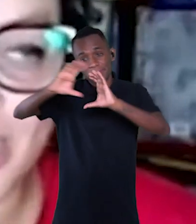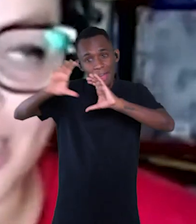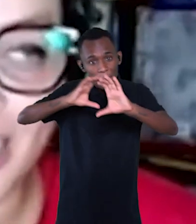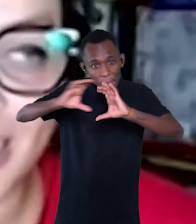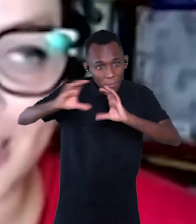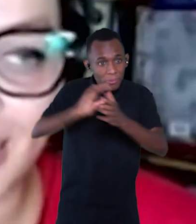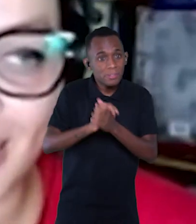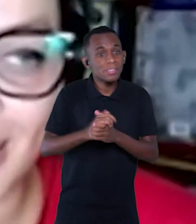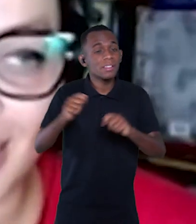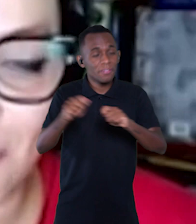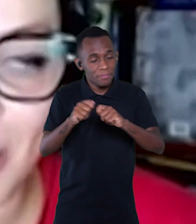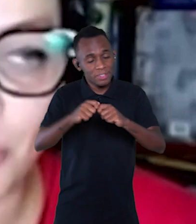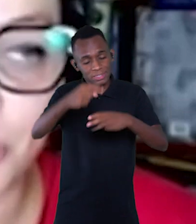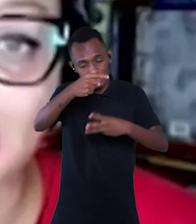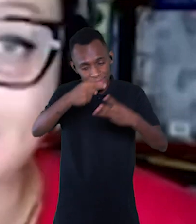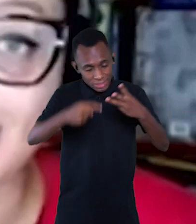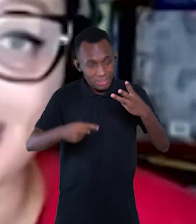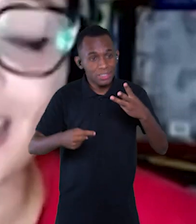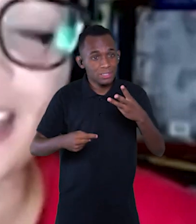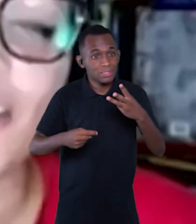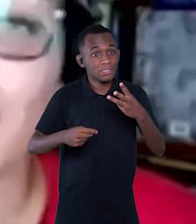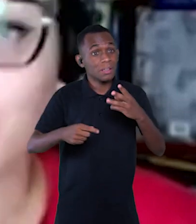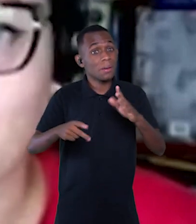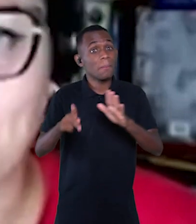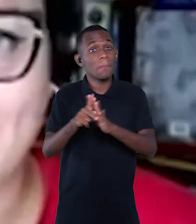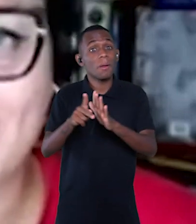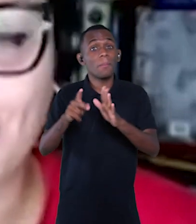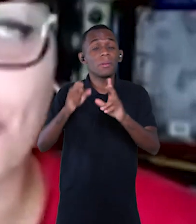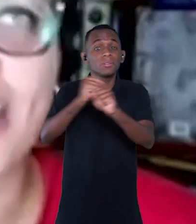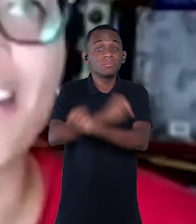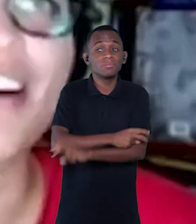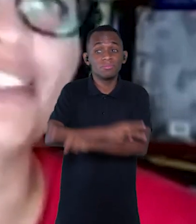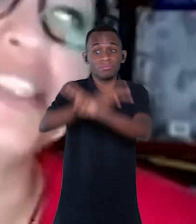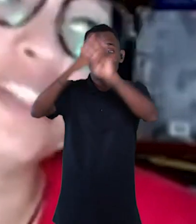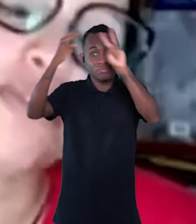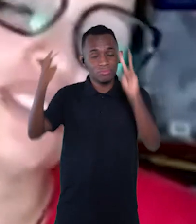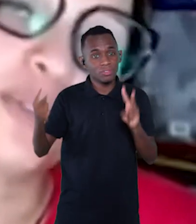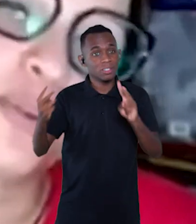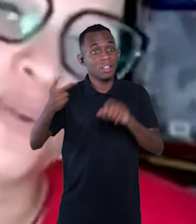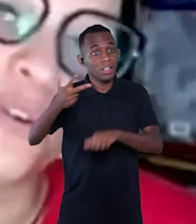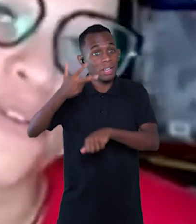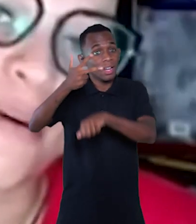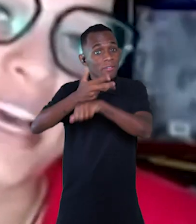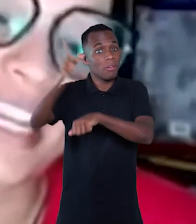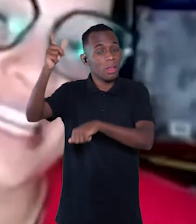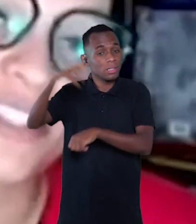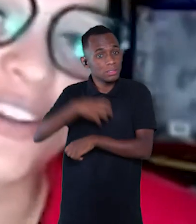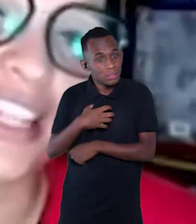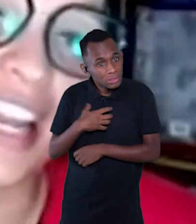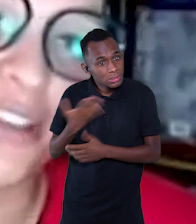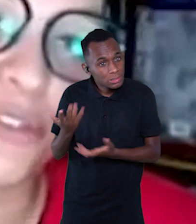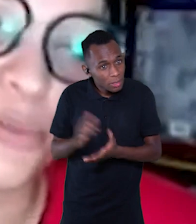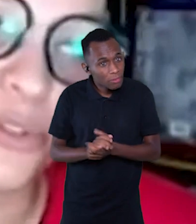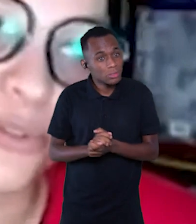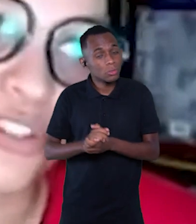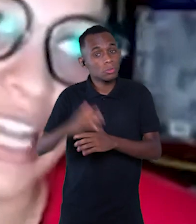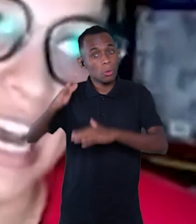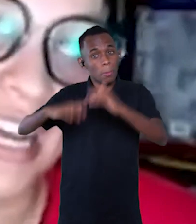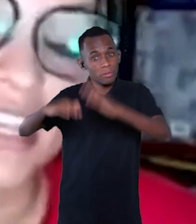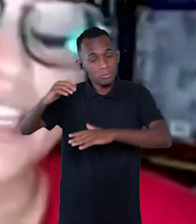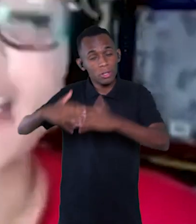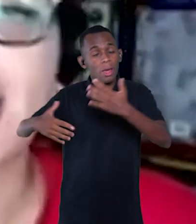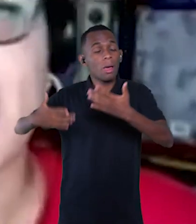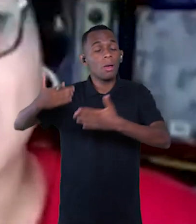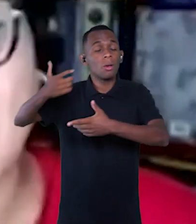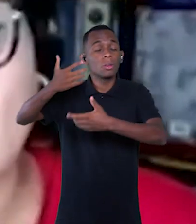fizemos todo essa EP acontecer virtualmente. Ele foi gravado em Salvador, com a Marília Sodré e os músicos de